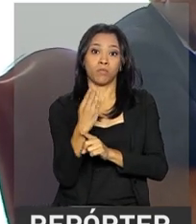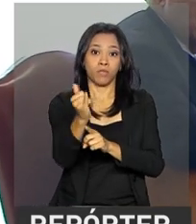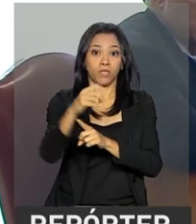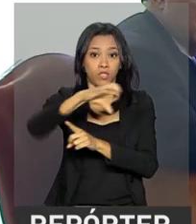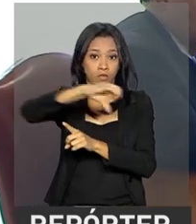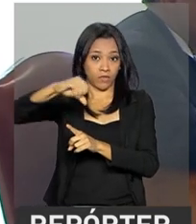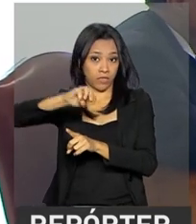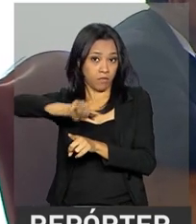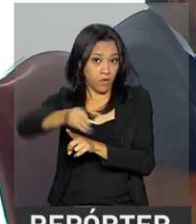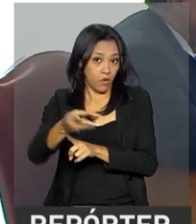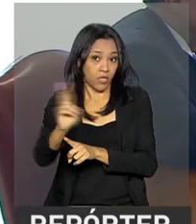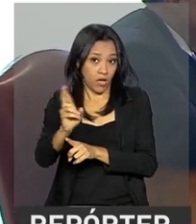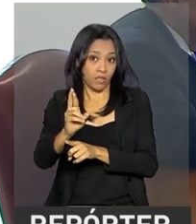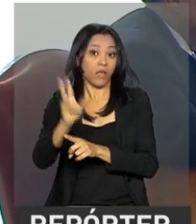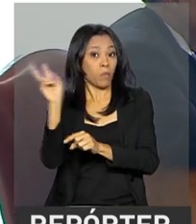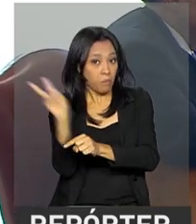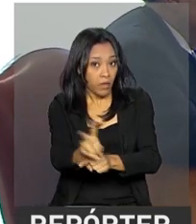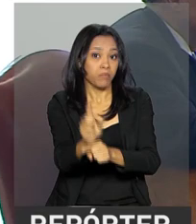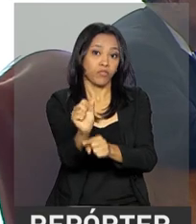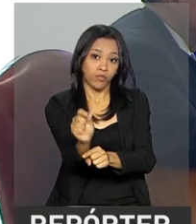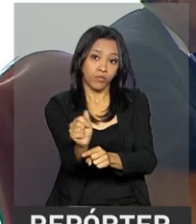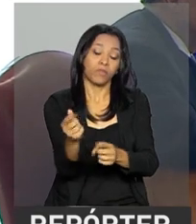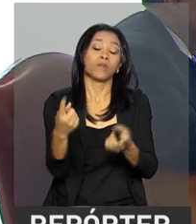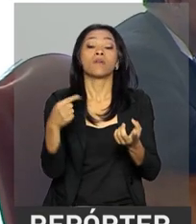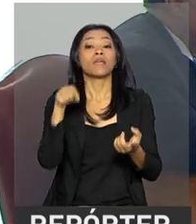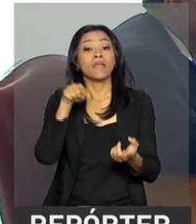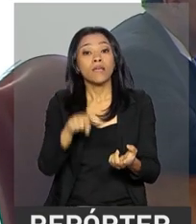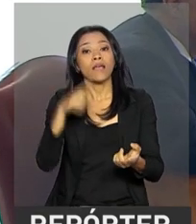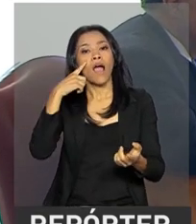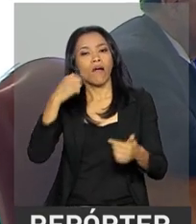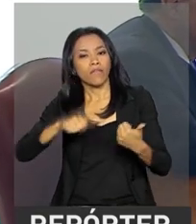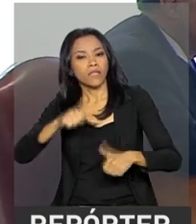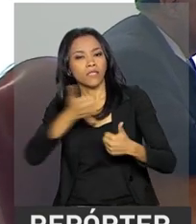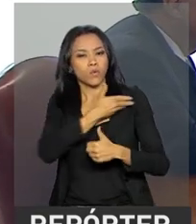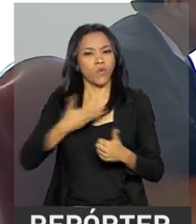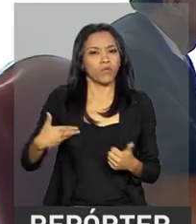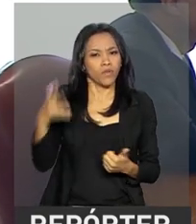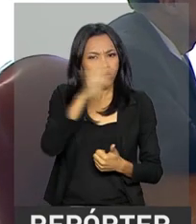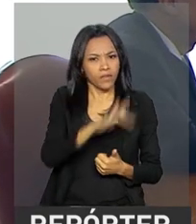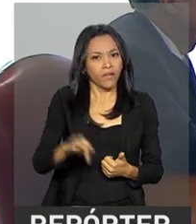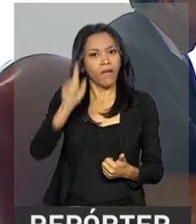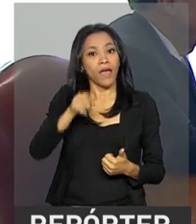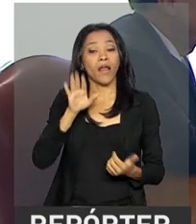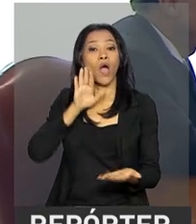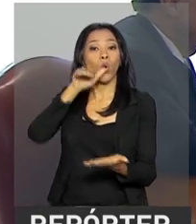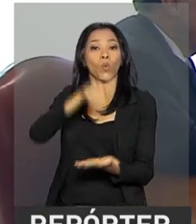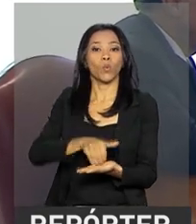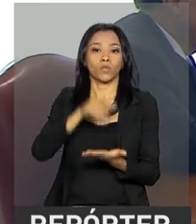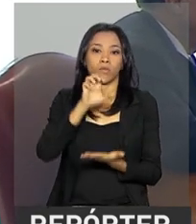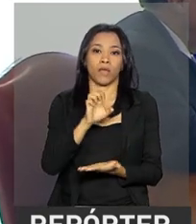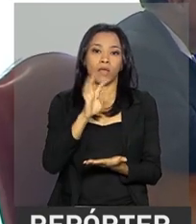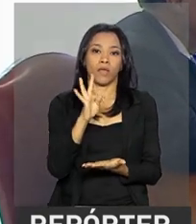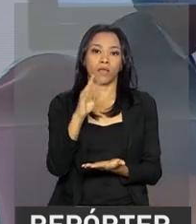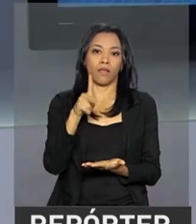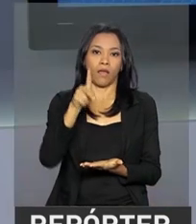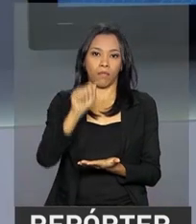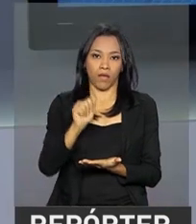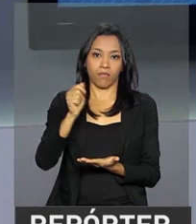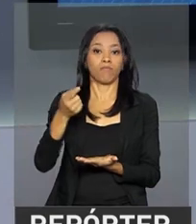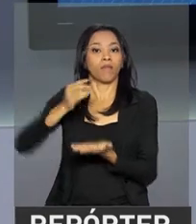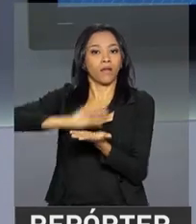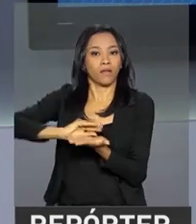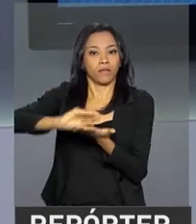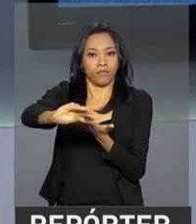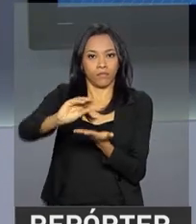R$ 2,9 bilhões. A assinatura do governo federal, avalizando o empréstimo, era a última etapa para a liberação dos recursos.